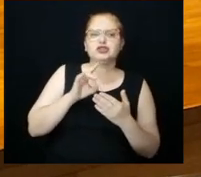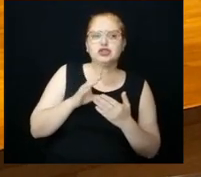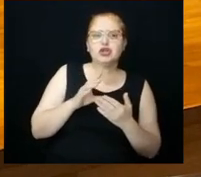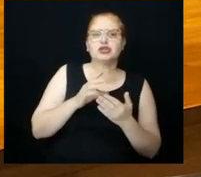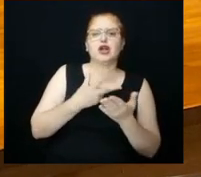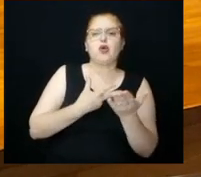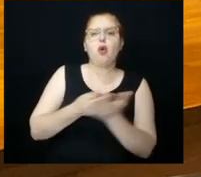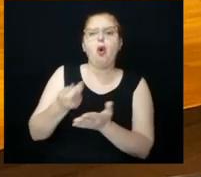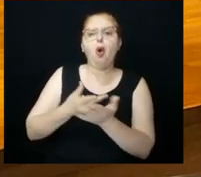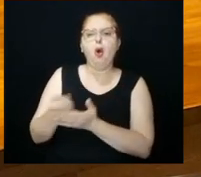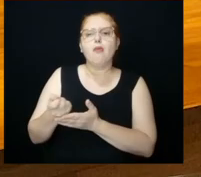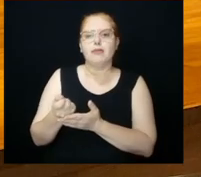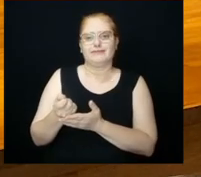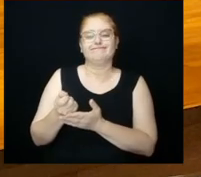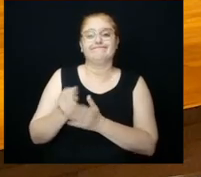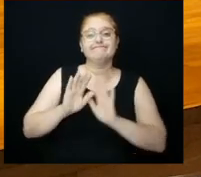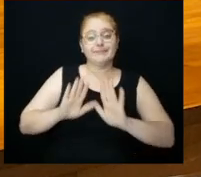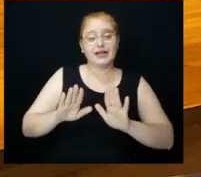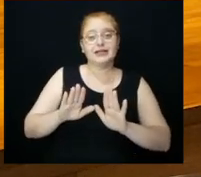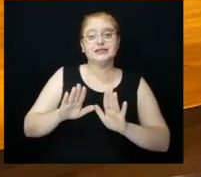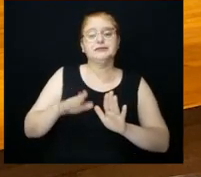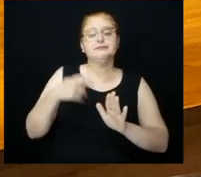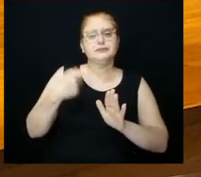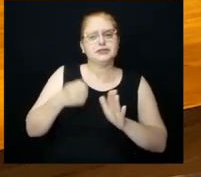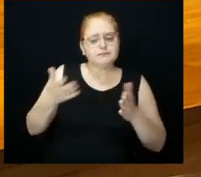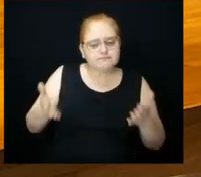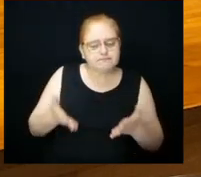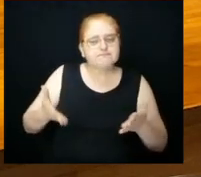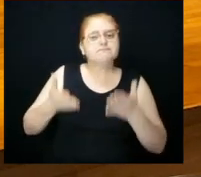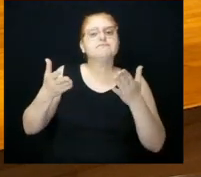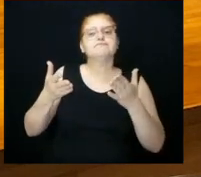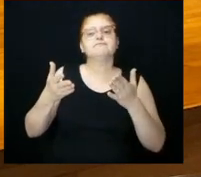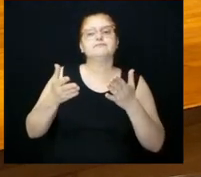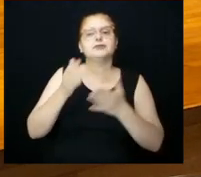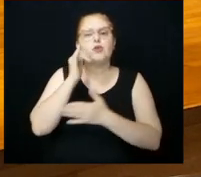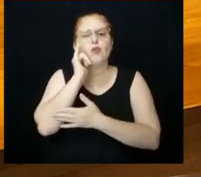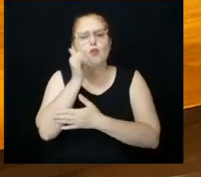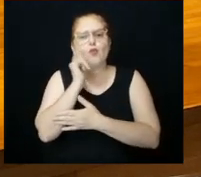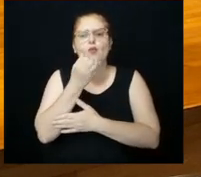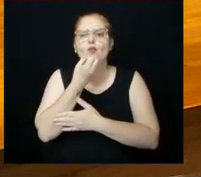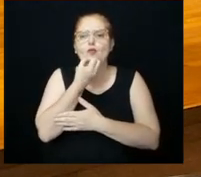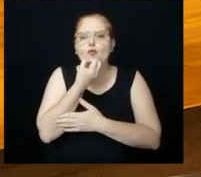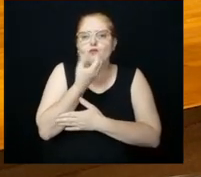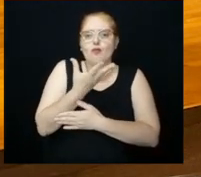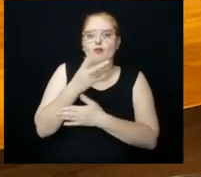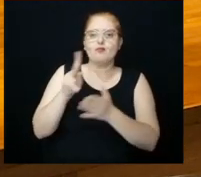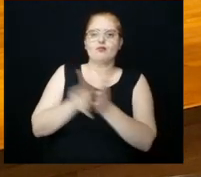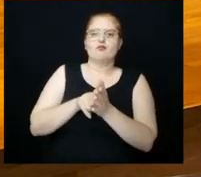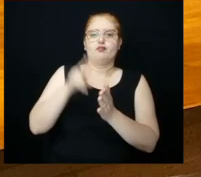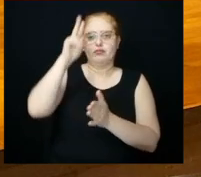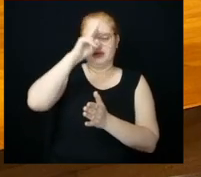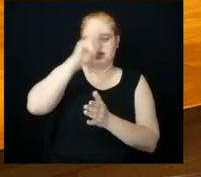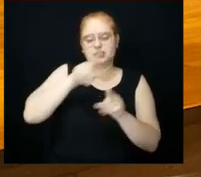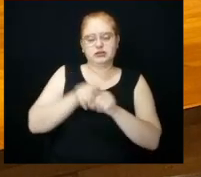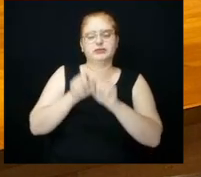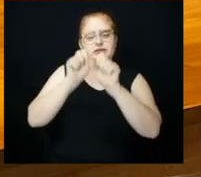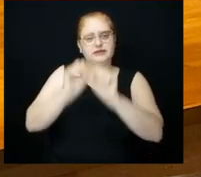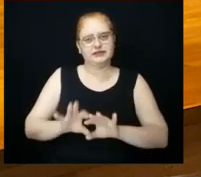consumir, mas que eles deveriam ser estimulados a contar as suas histórias e a